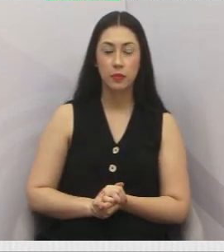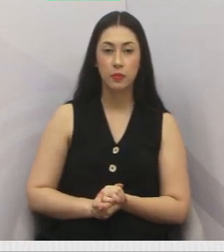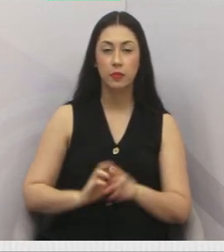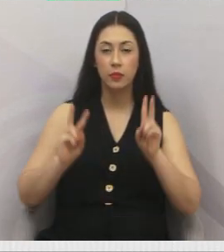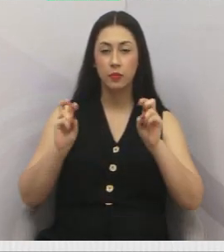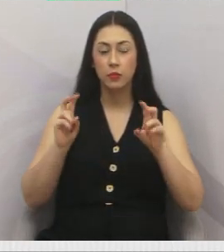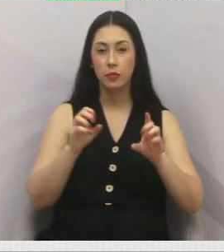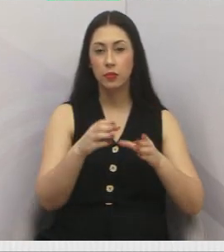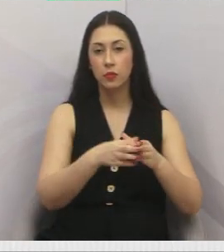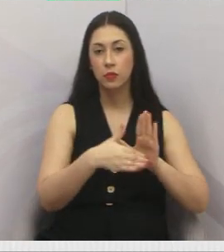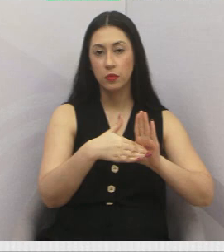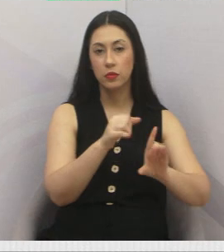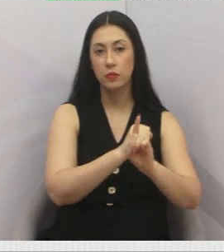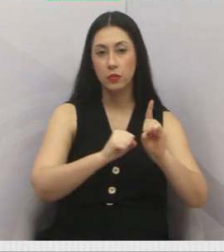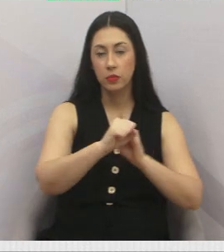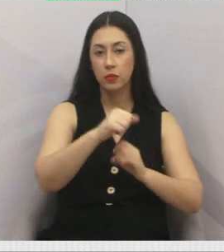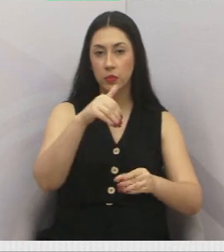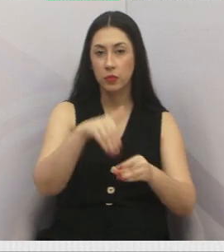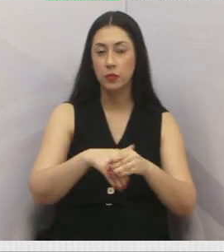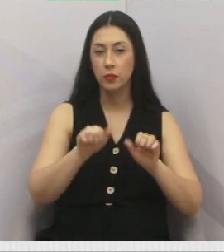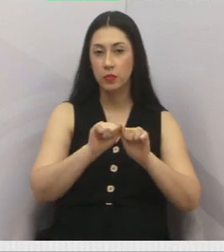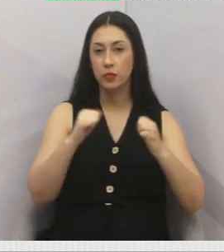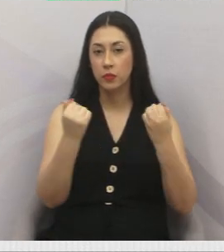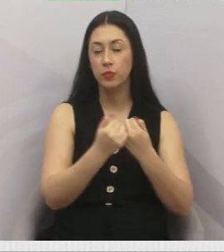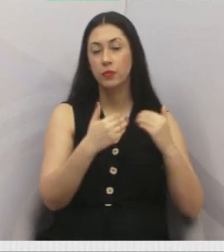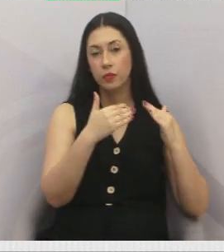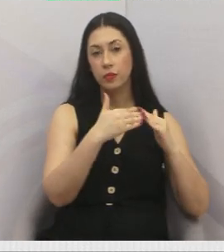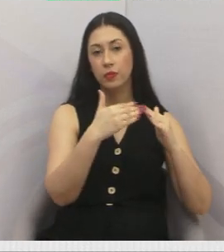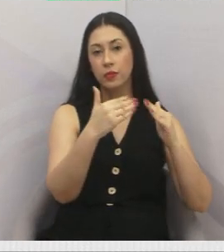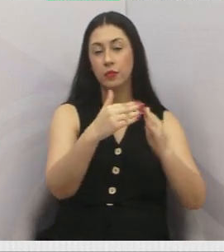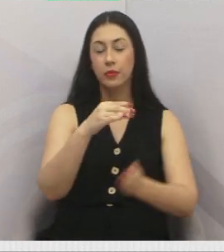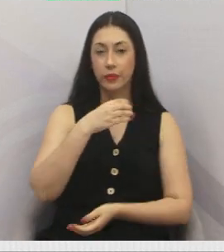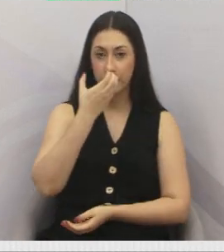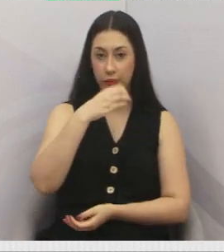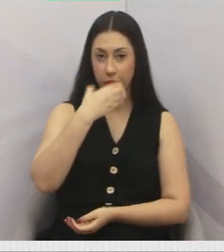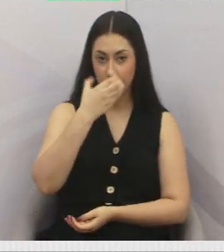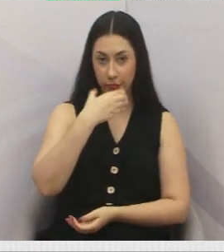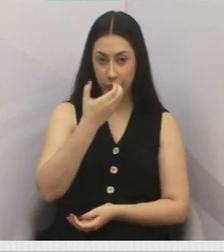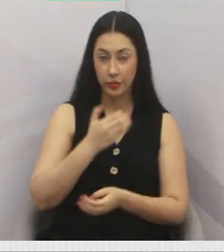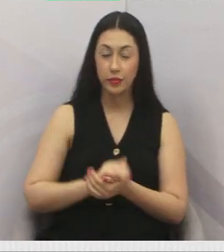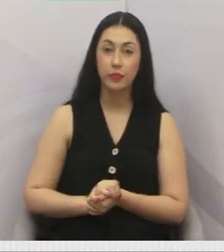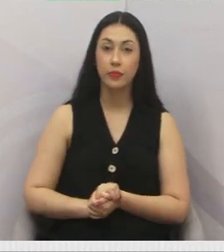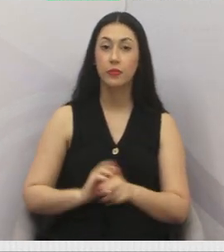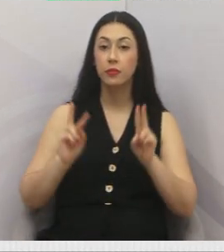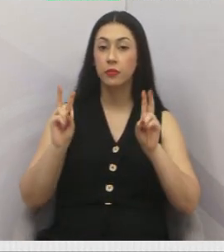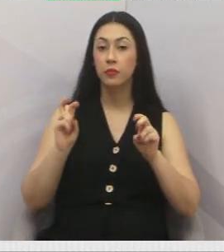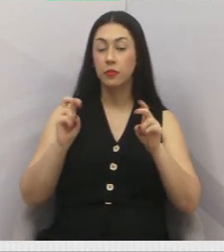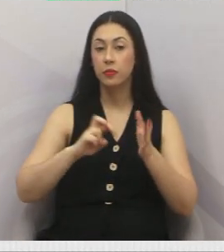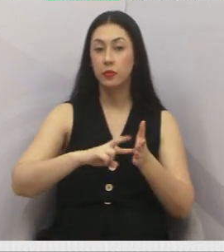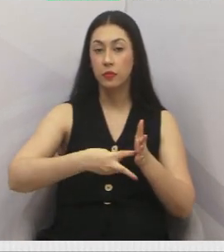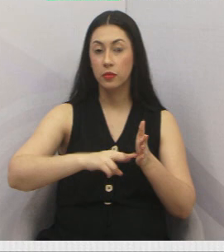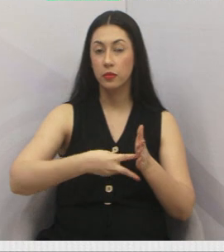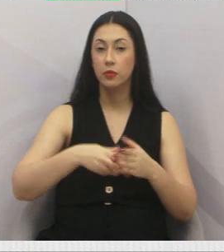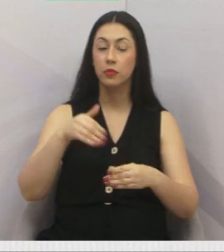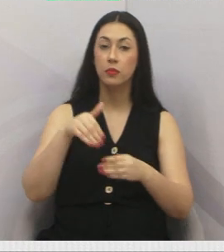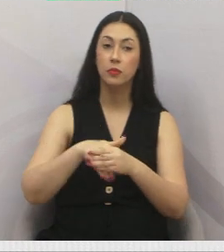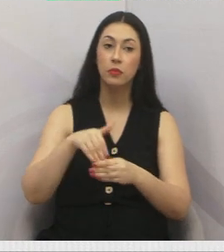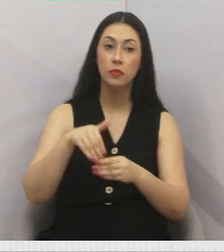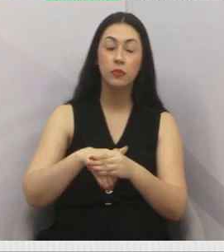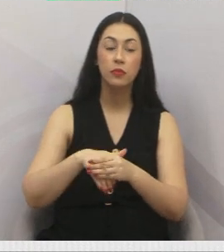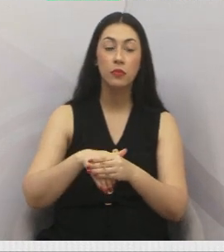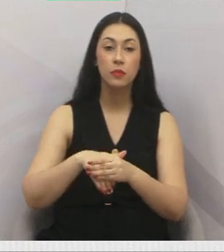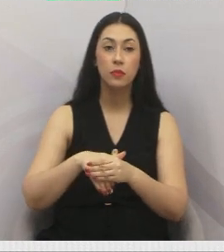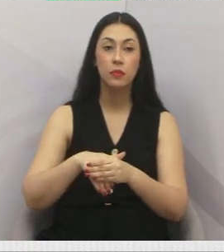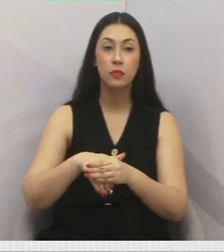Segmento movimentos populares ou coletivos, um voto para a Associação dos Moradores de Jardim Paraíso e Jardim Holanda. Segmento de entidade